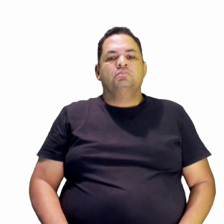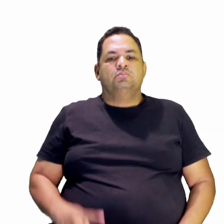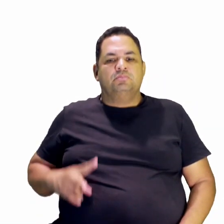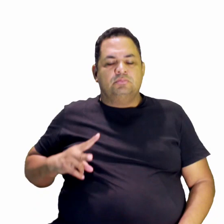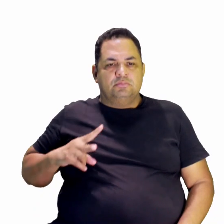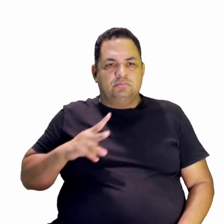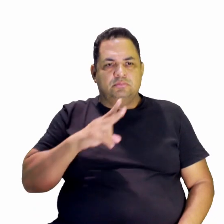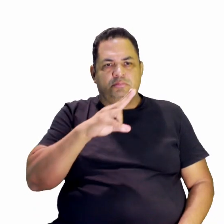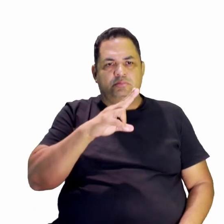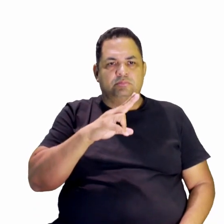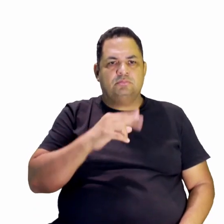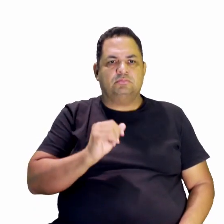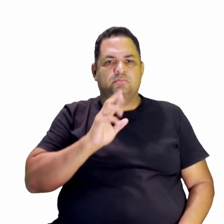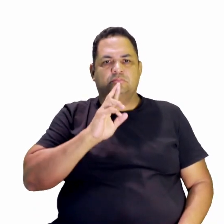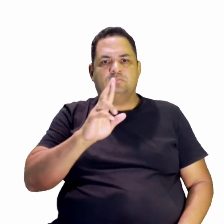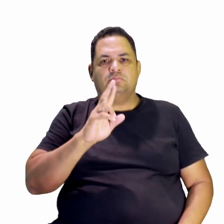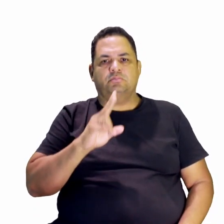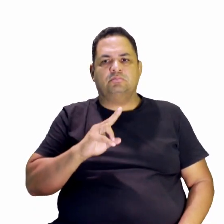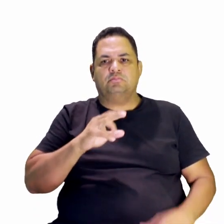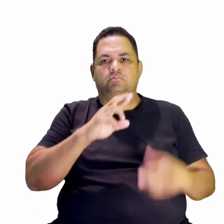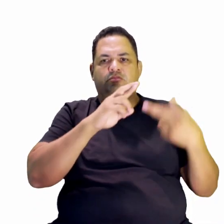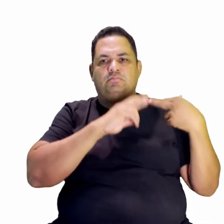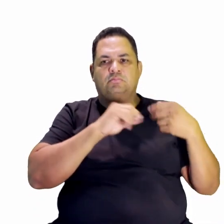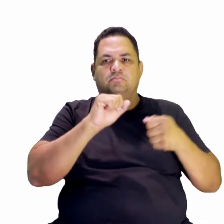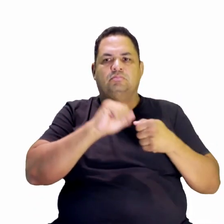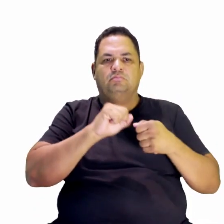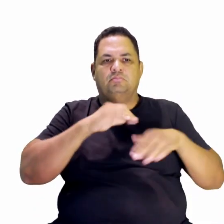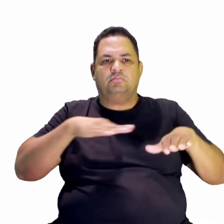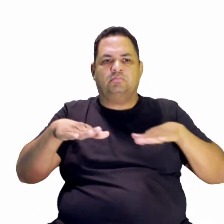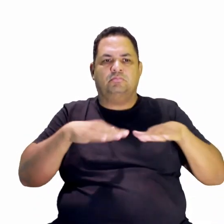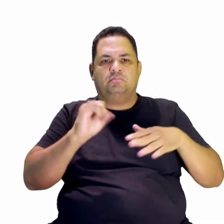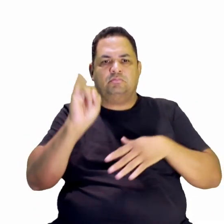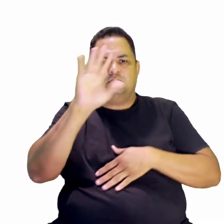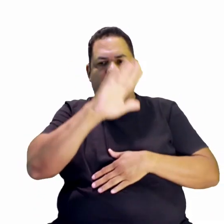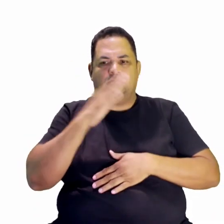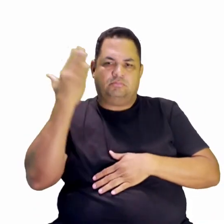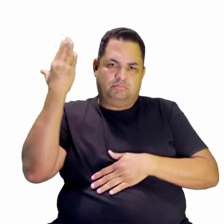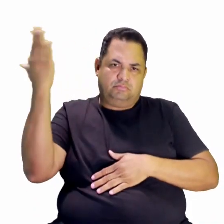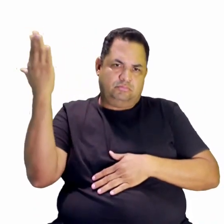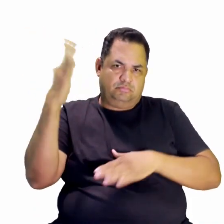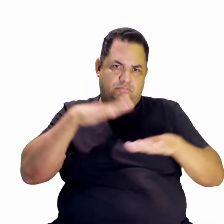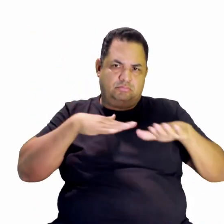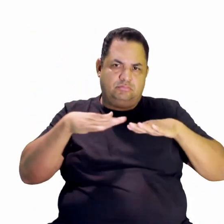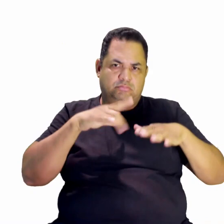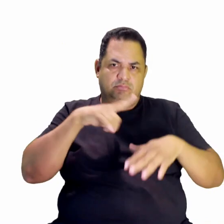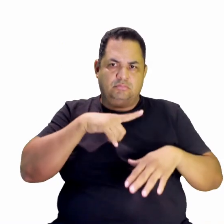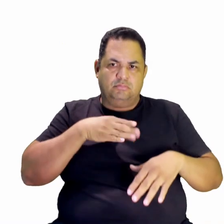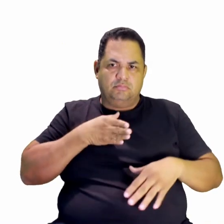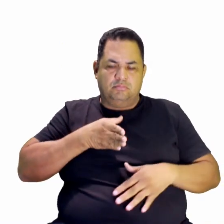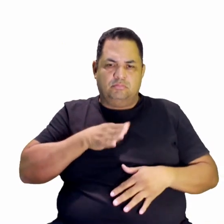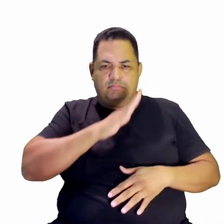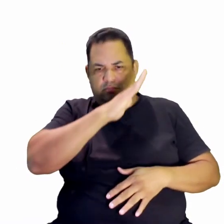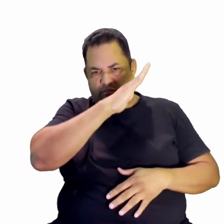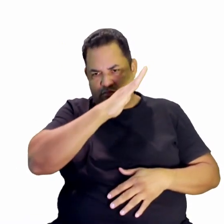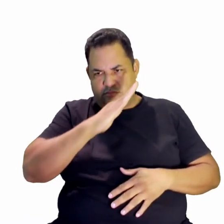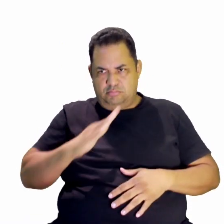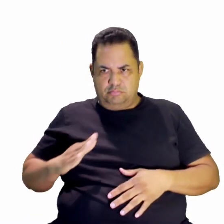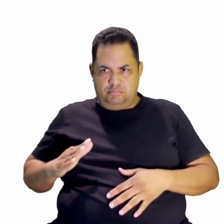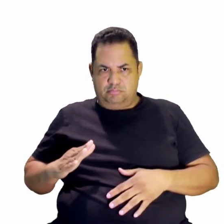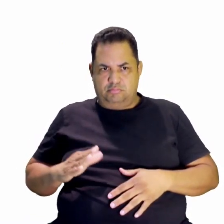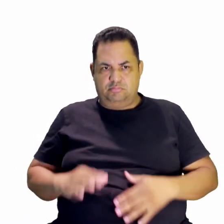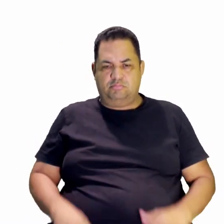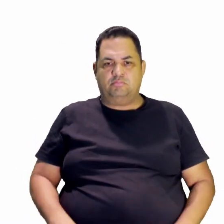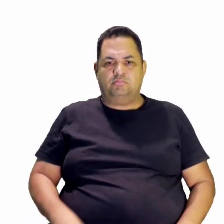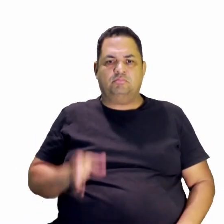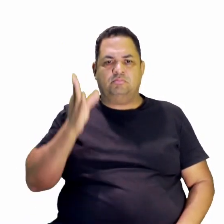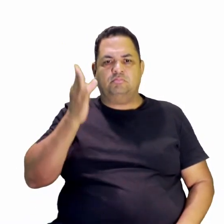força resultante agora é a força responsável por realizar o movimento. E na imagem, o movimento possui a direção inclinada, ou seja,